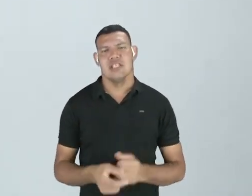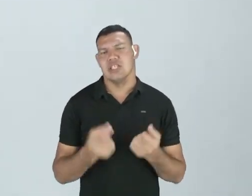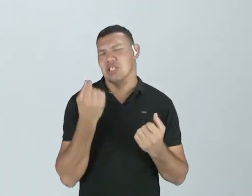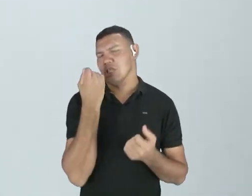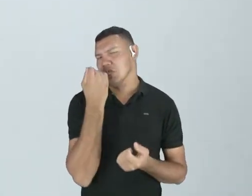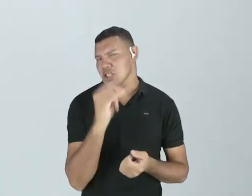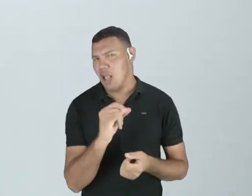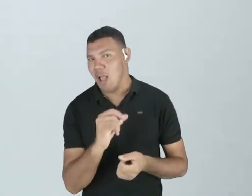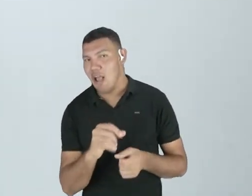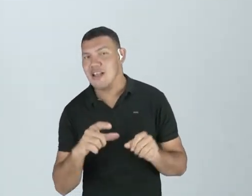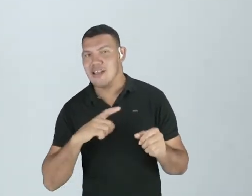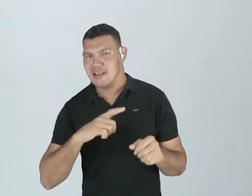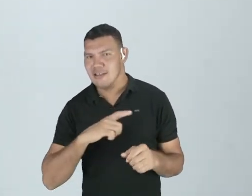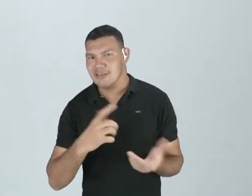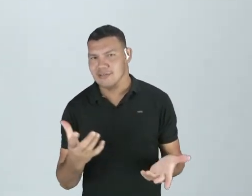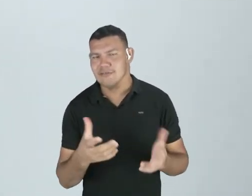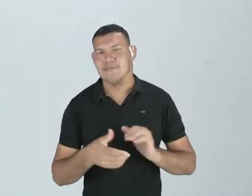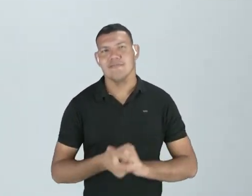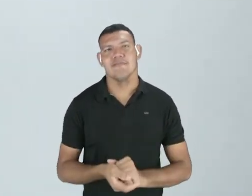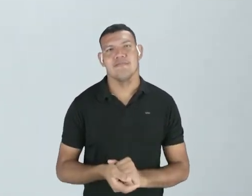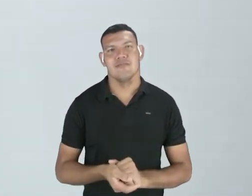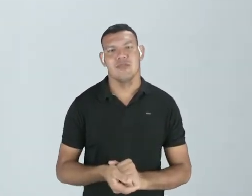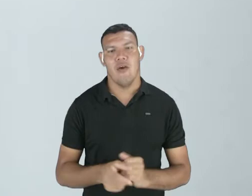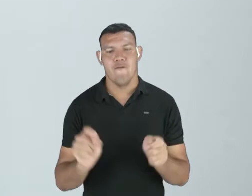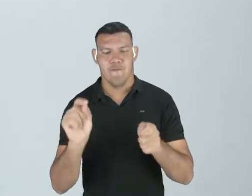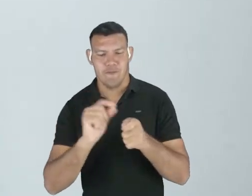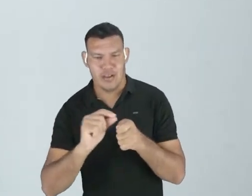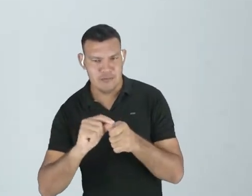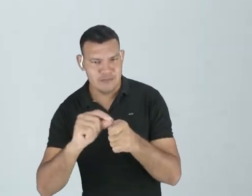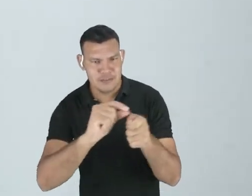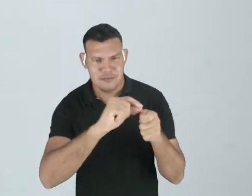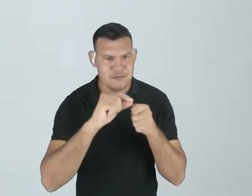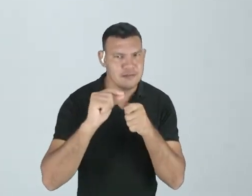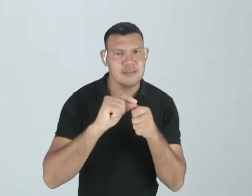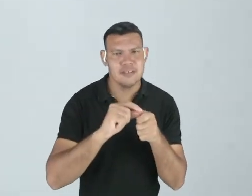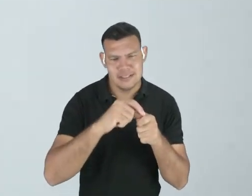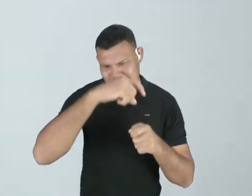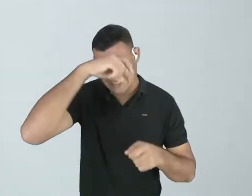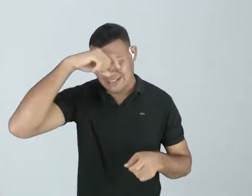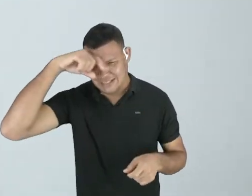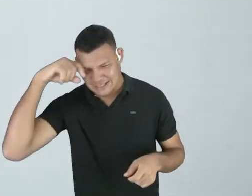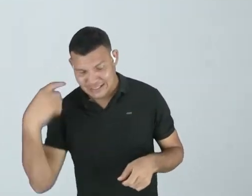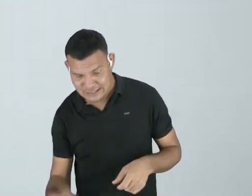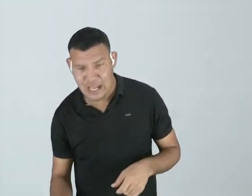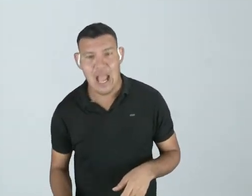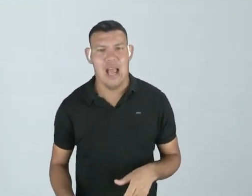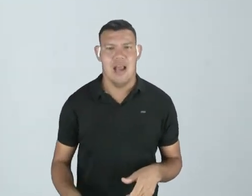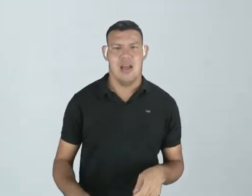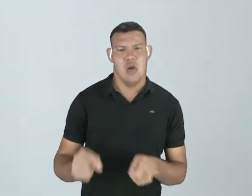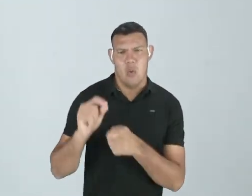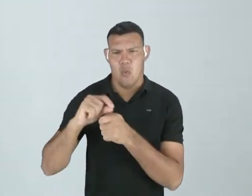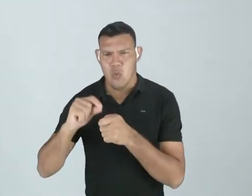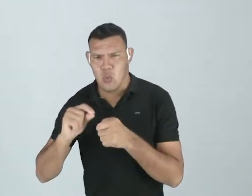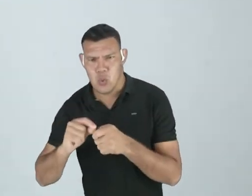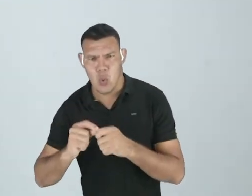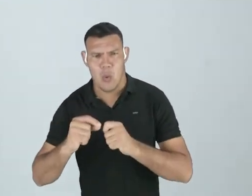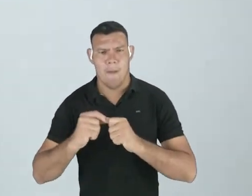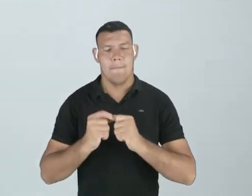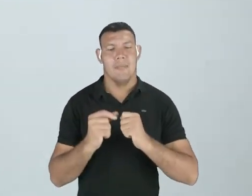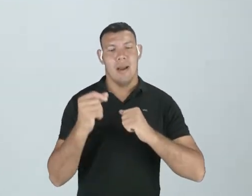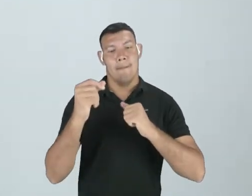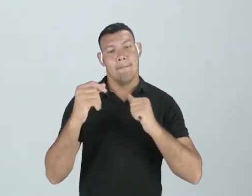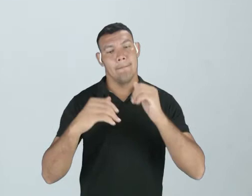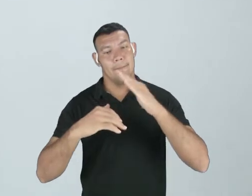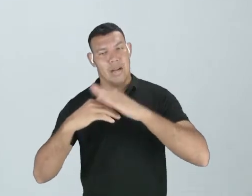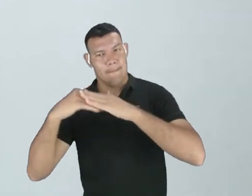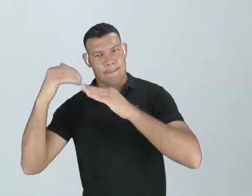produz, a ele tudo pertence, certo? Então, se é o trabalhador que está ali dando a mão de obra, que é ali que está se